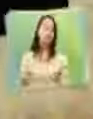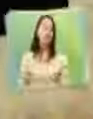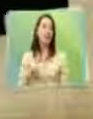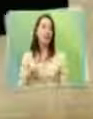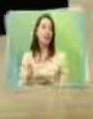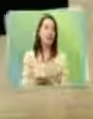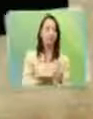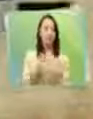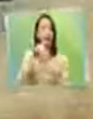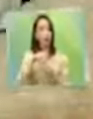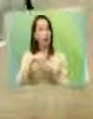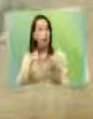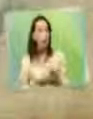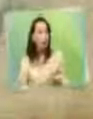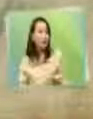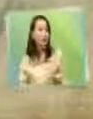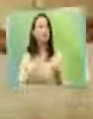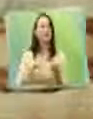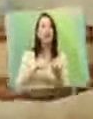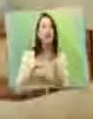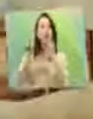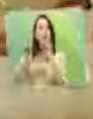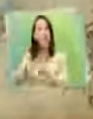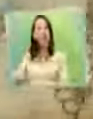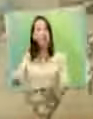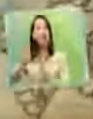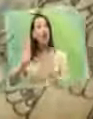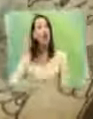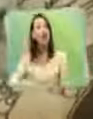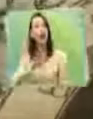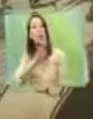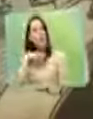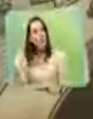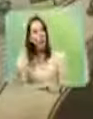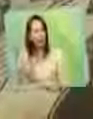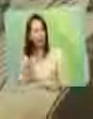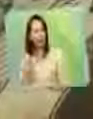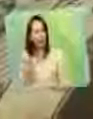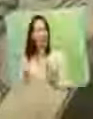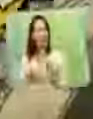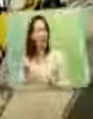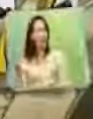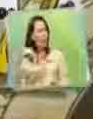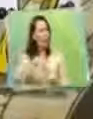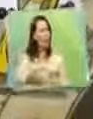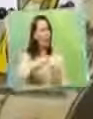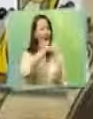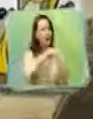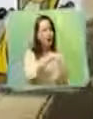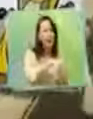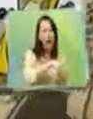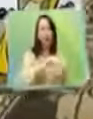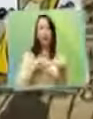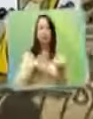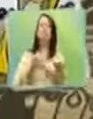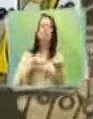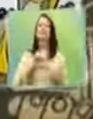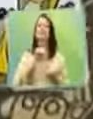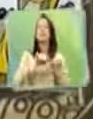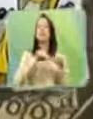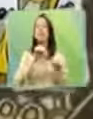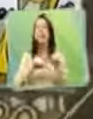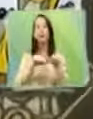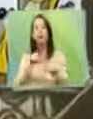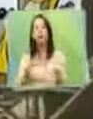Compravam votos, incluíam pessoas já falecidas nas folhas de votação, faziam voto de cabresto,